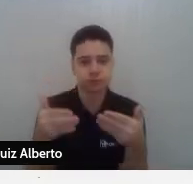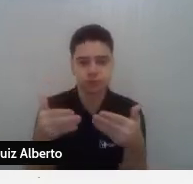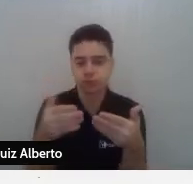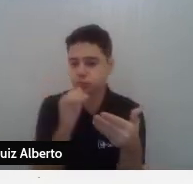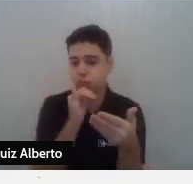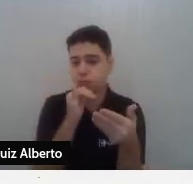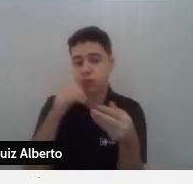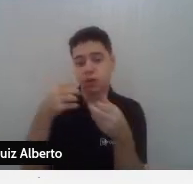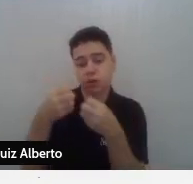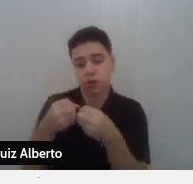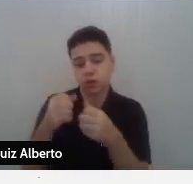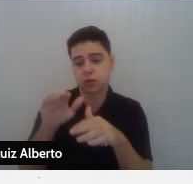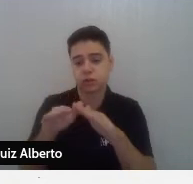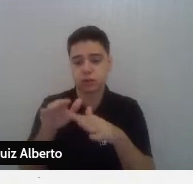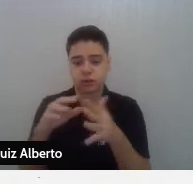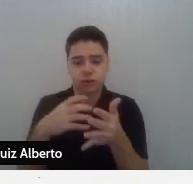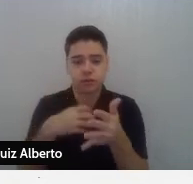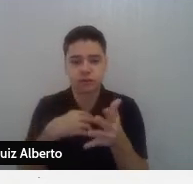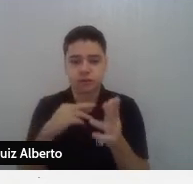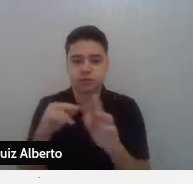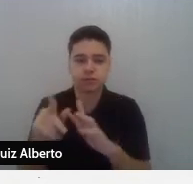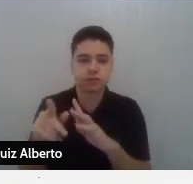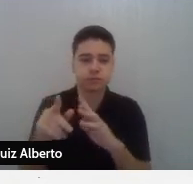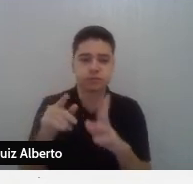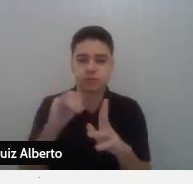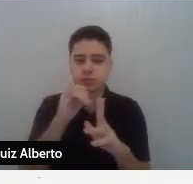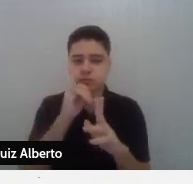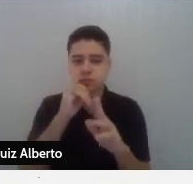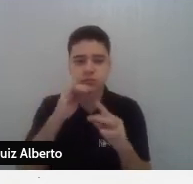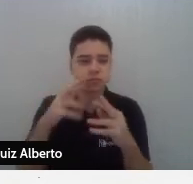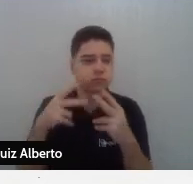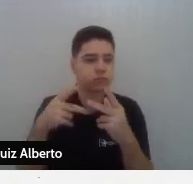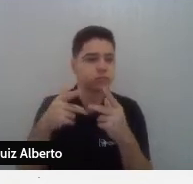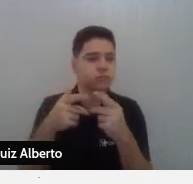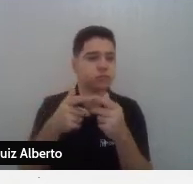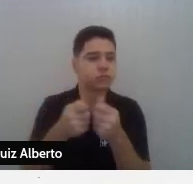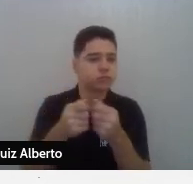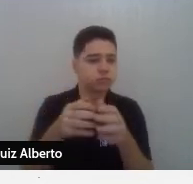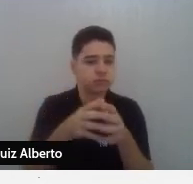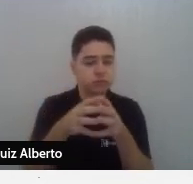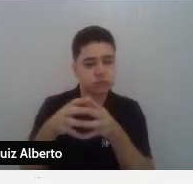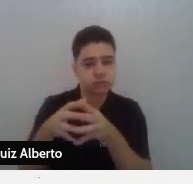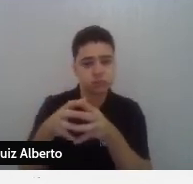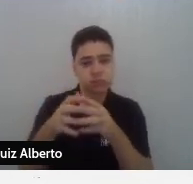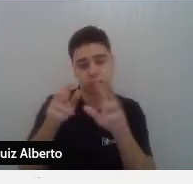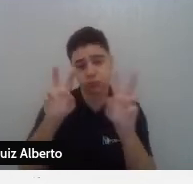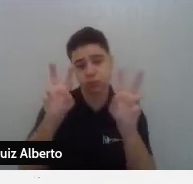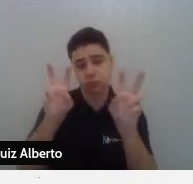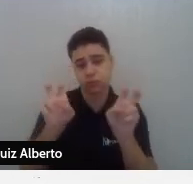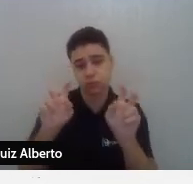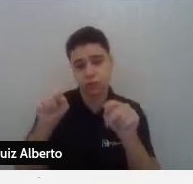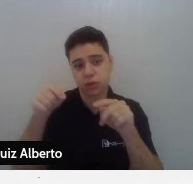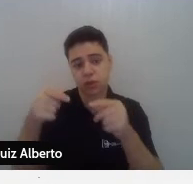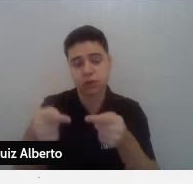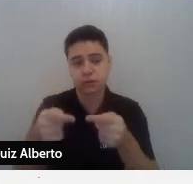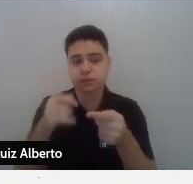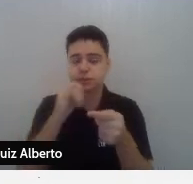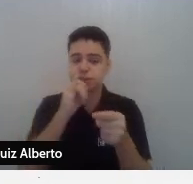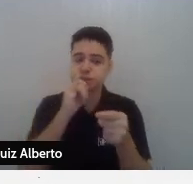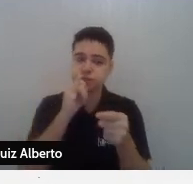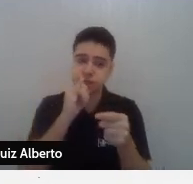pode diferenciar das turmas é o tema, mas a abordagem